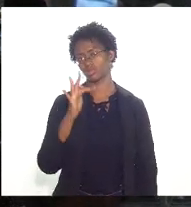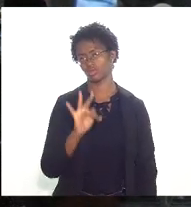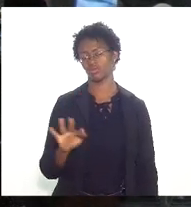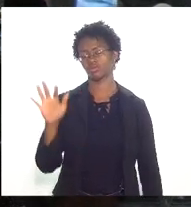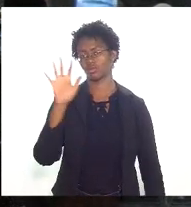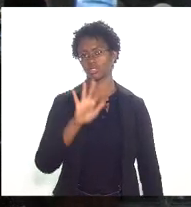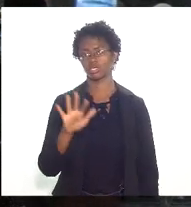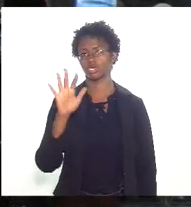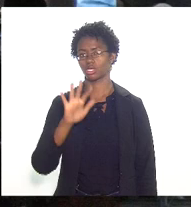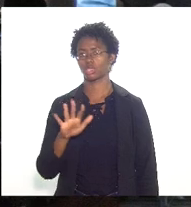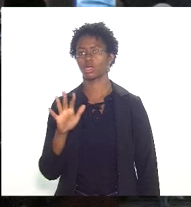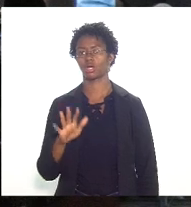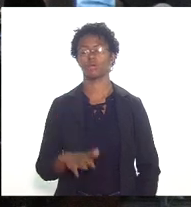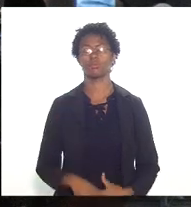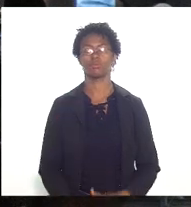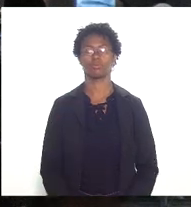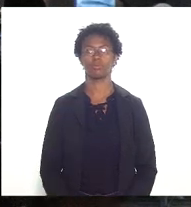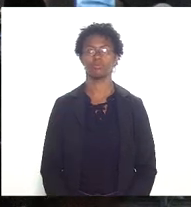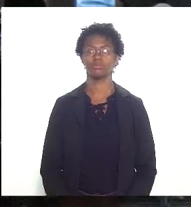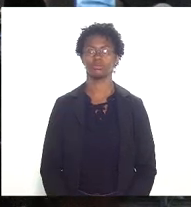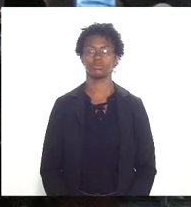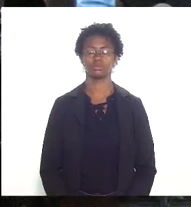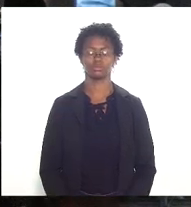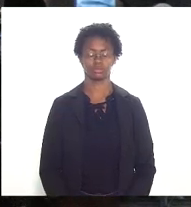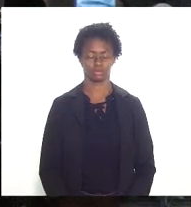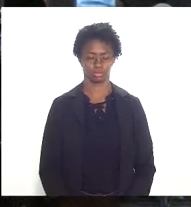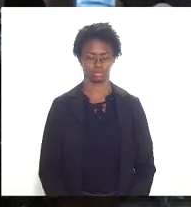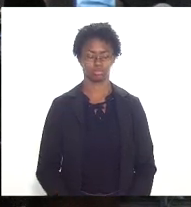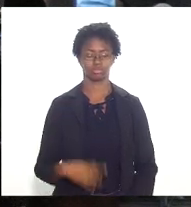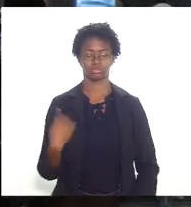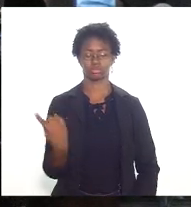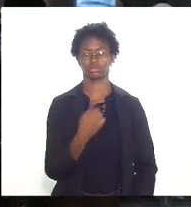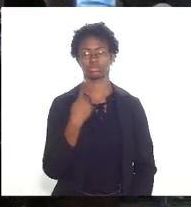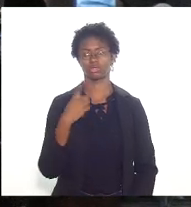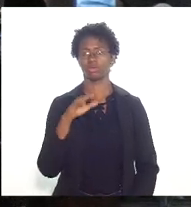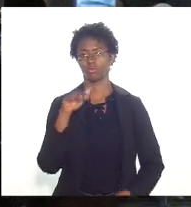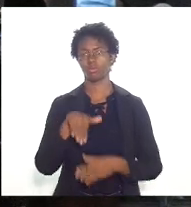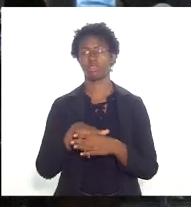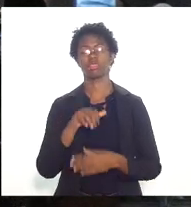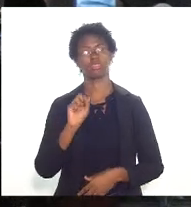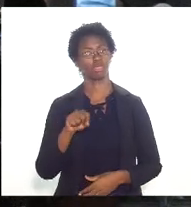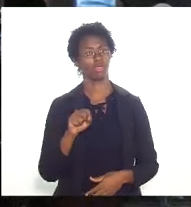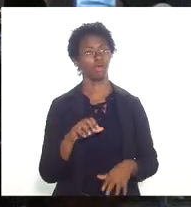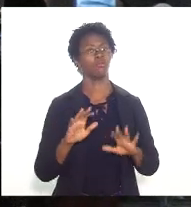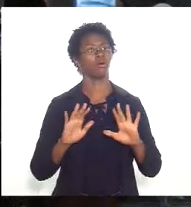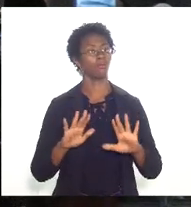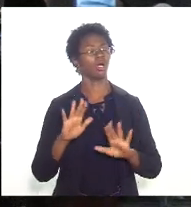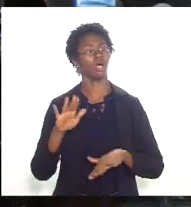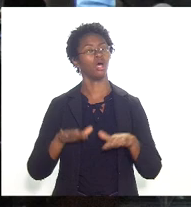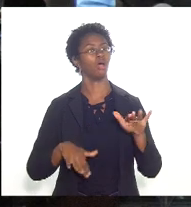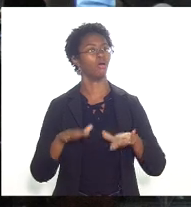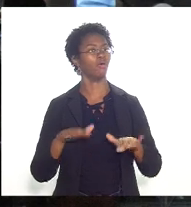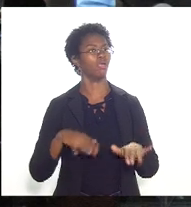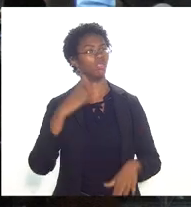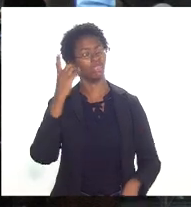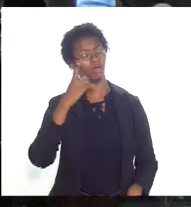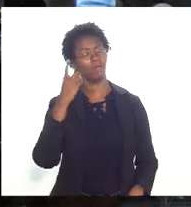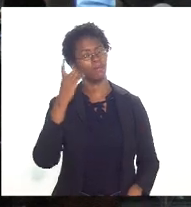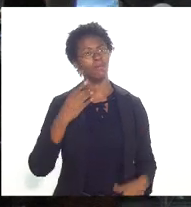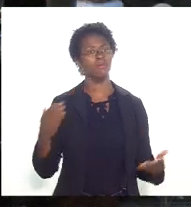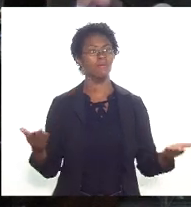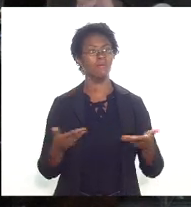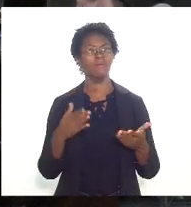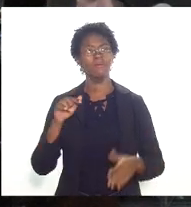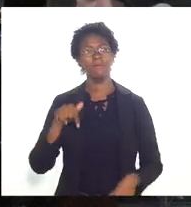do Estado e fizemos votamos muita das vezes é bom de Deputados aqui que